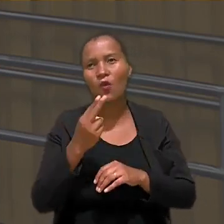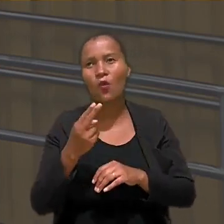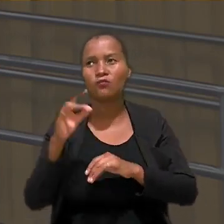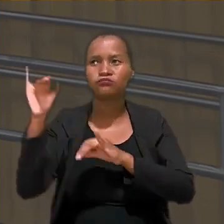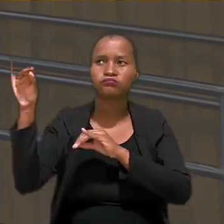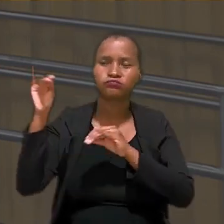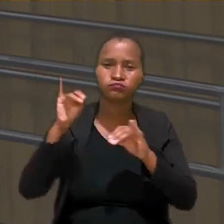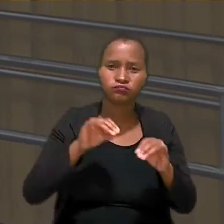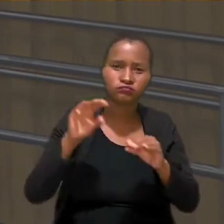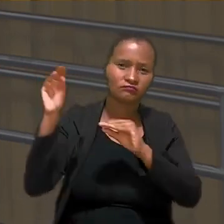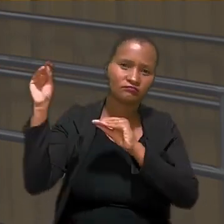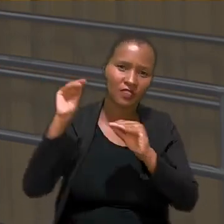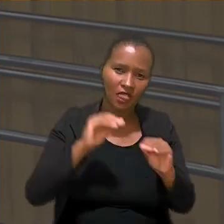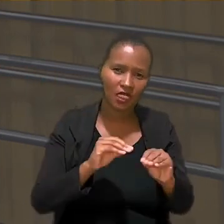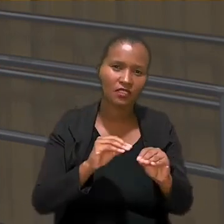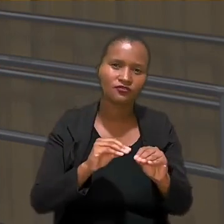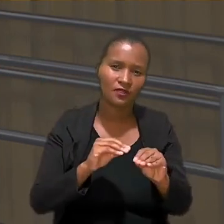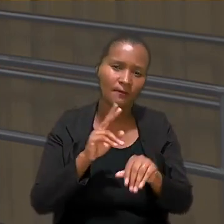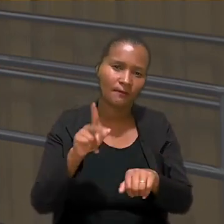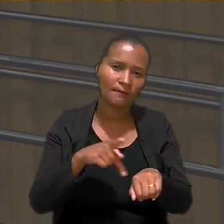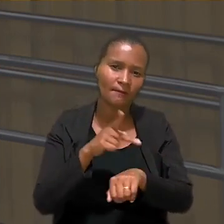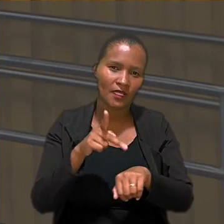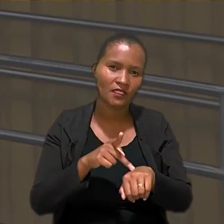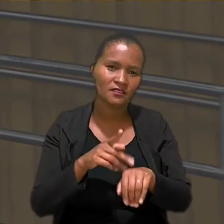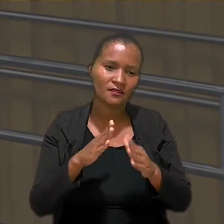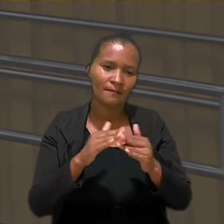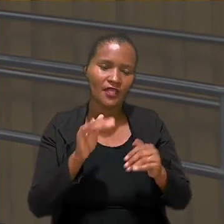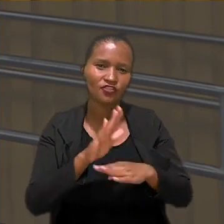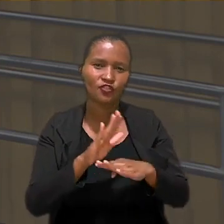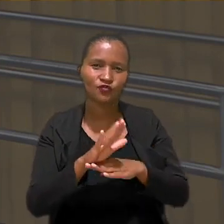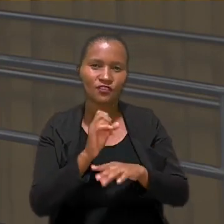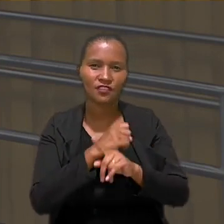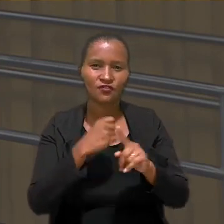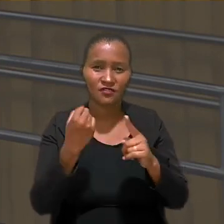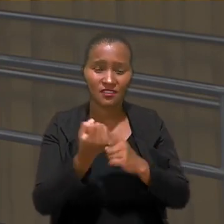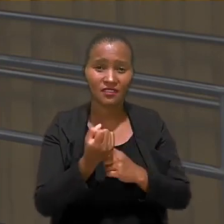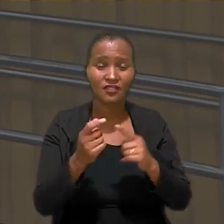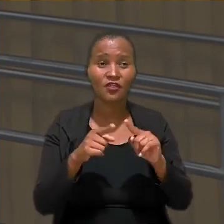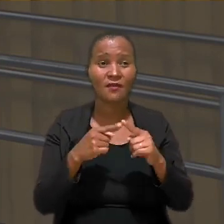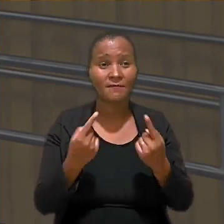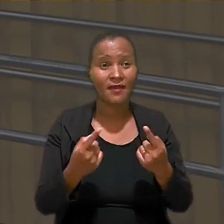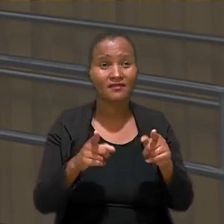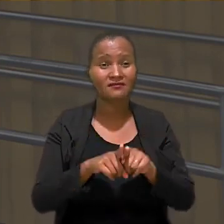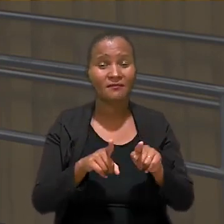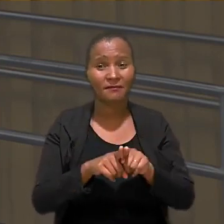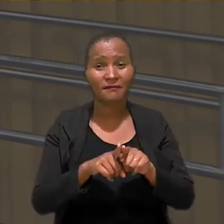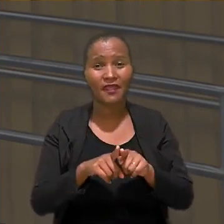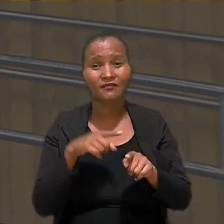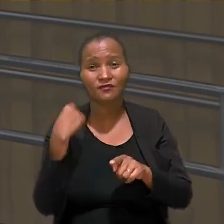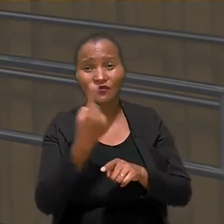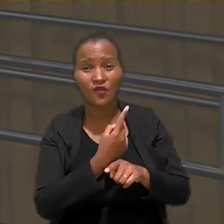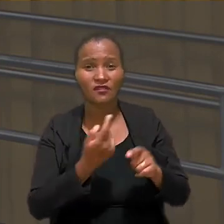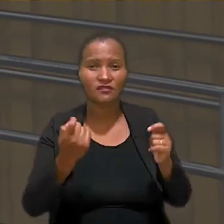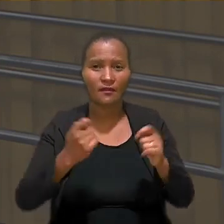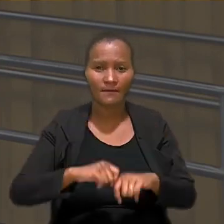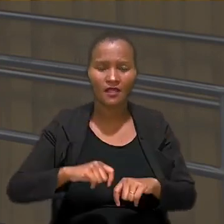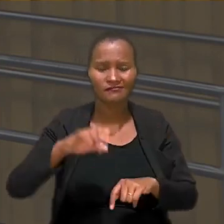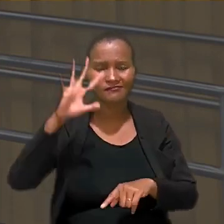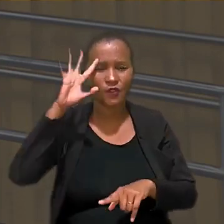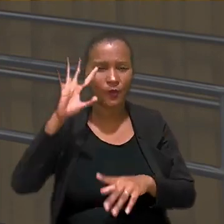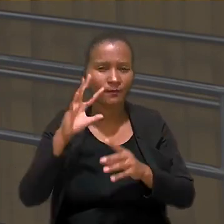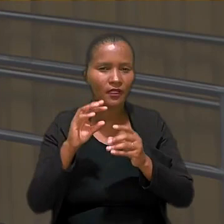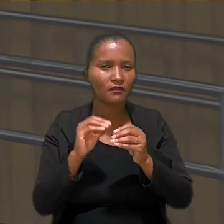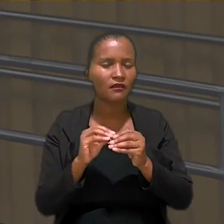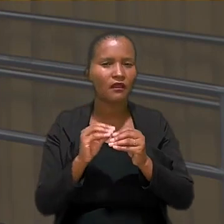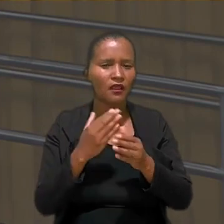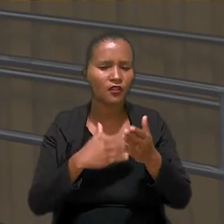seja como um migrante que pede acolhida à sociedade brasileira, mas também que sejamos capazes, estejamos capacitados